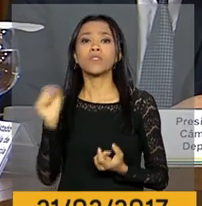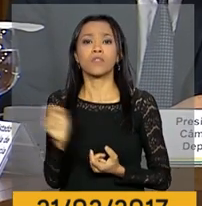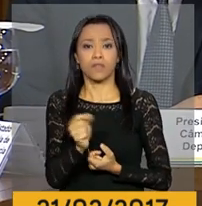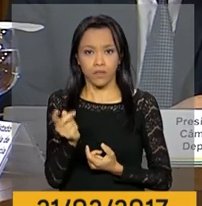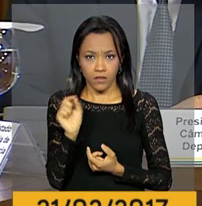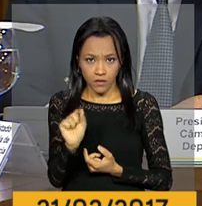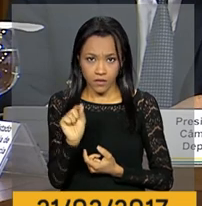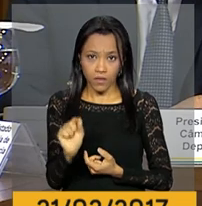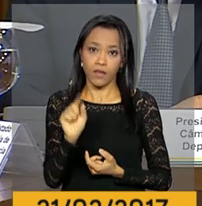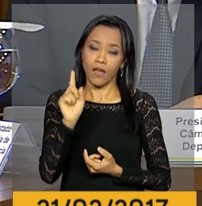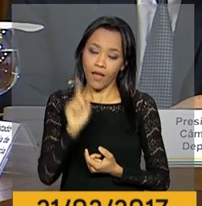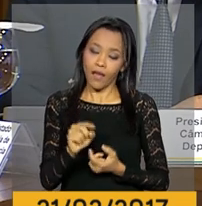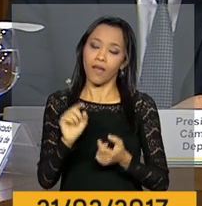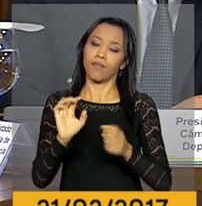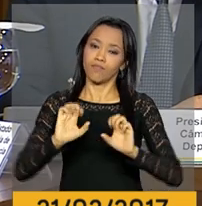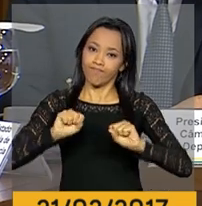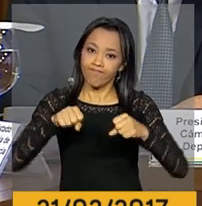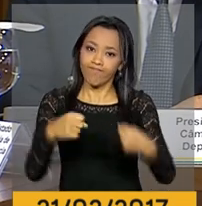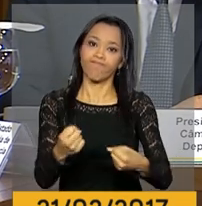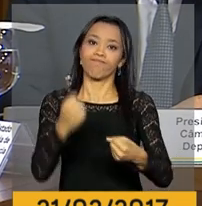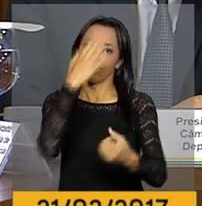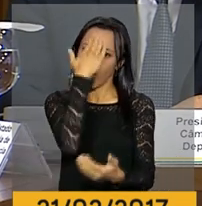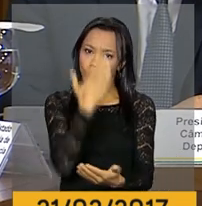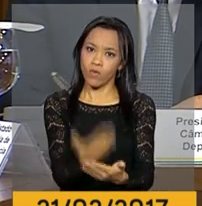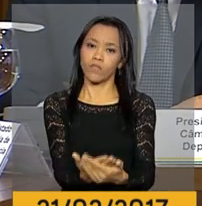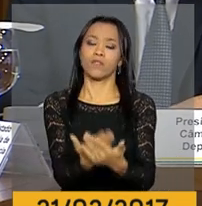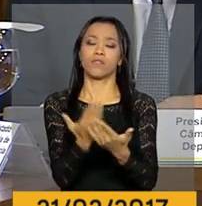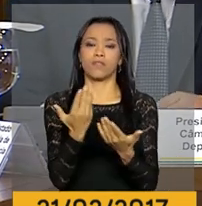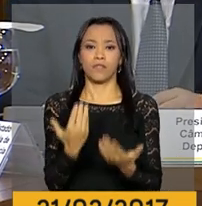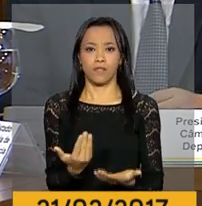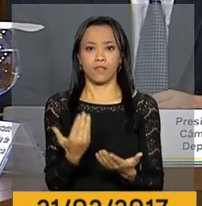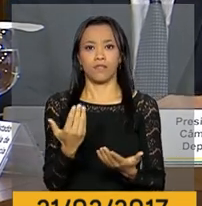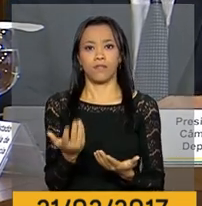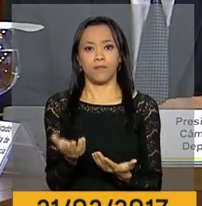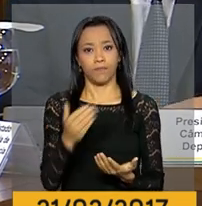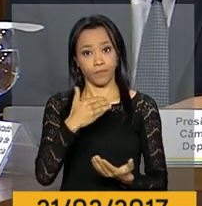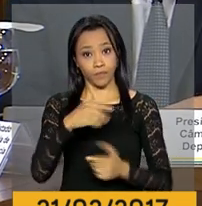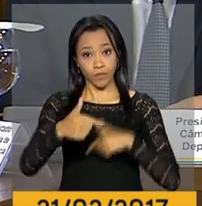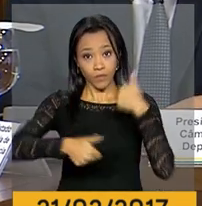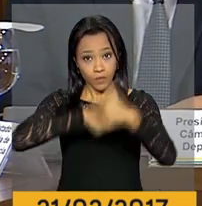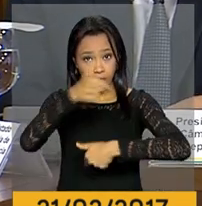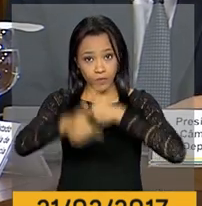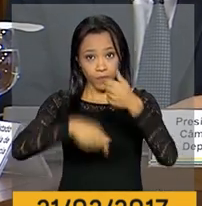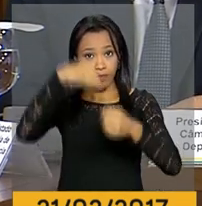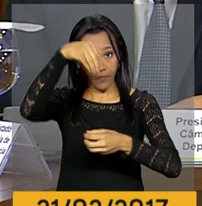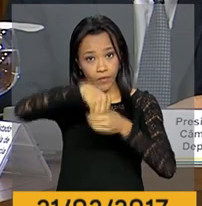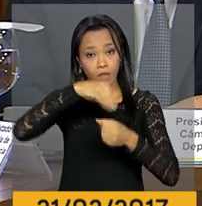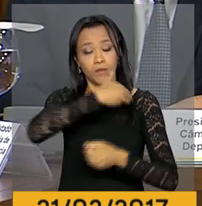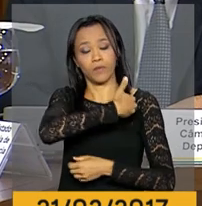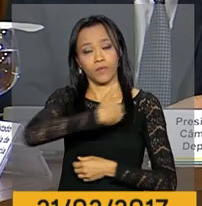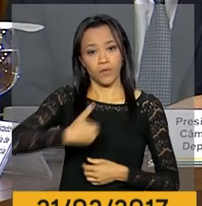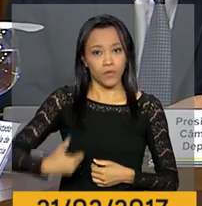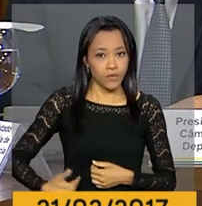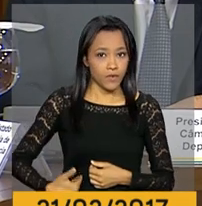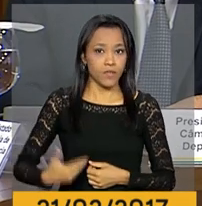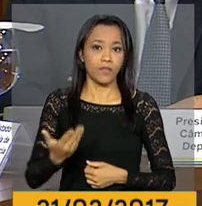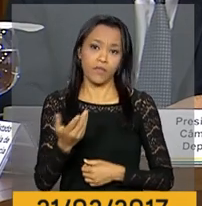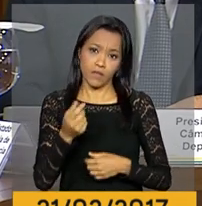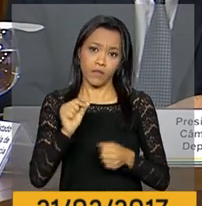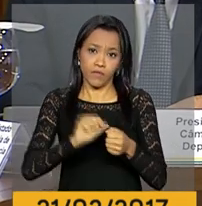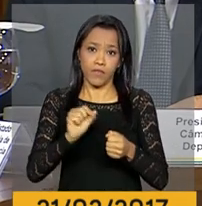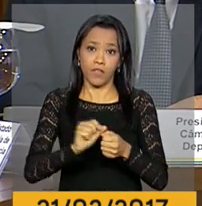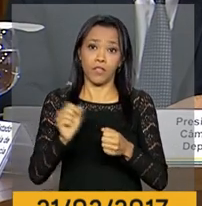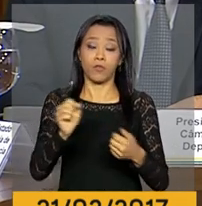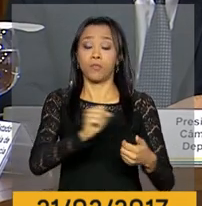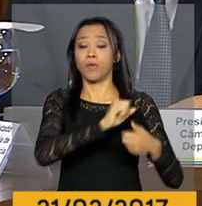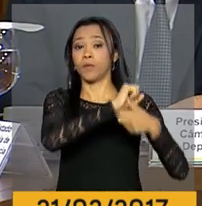recuperação da confiança na atividade governativa que tem sido exercitada pelo executivo e